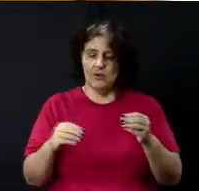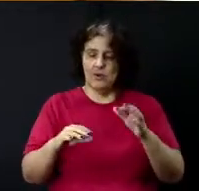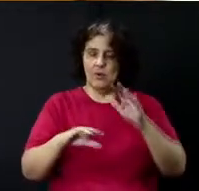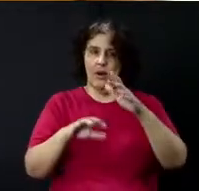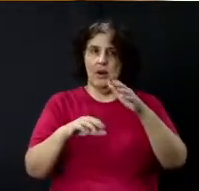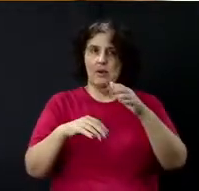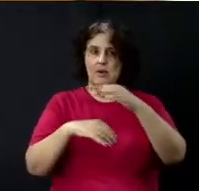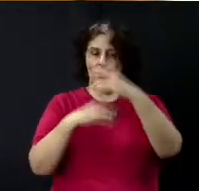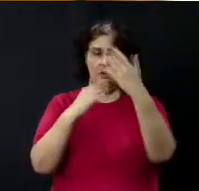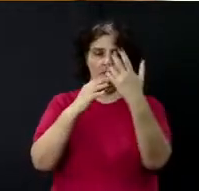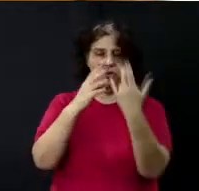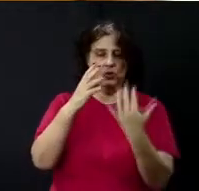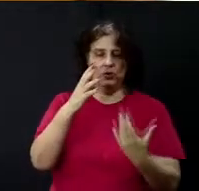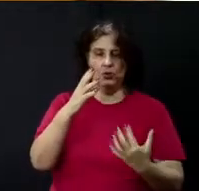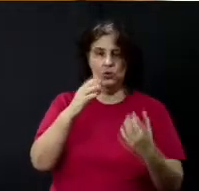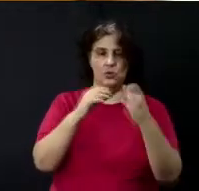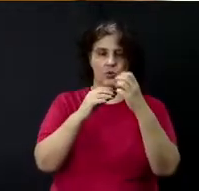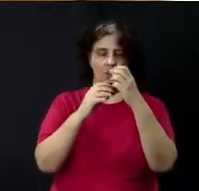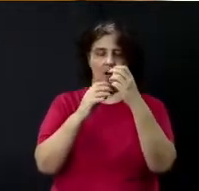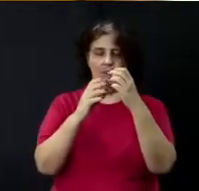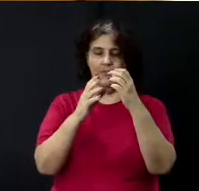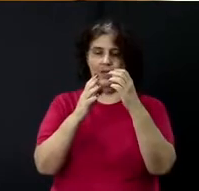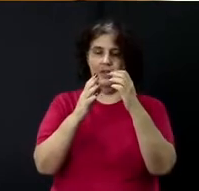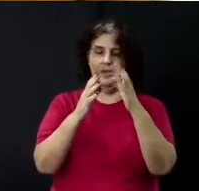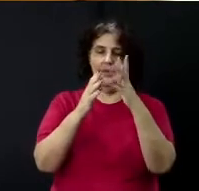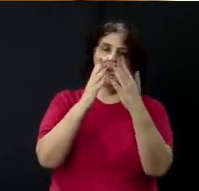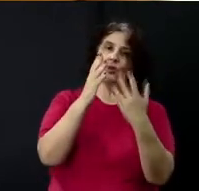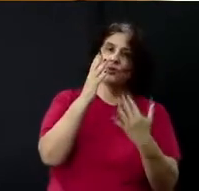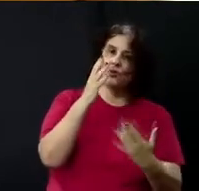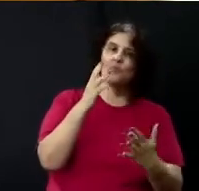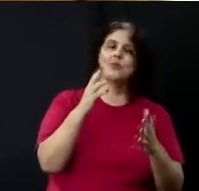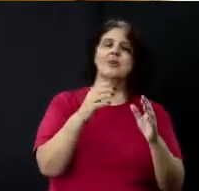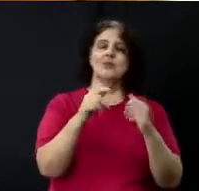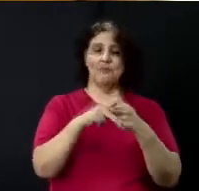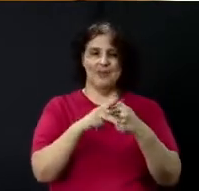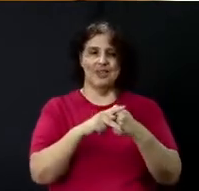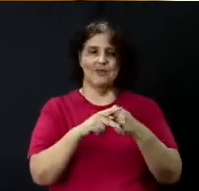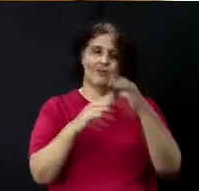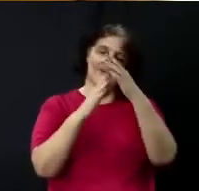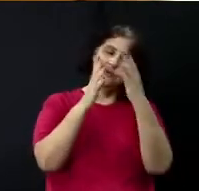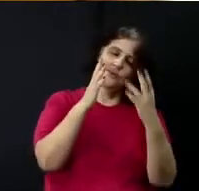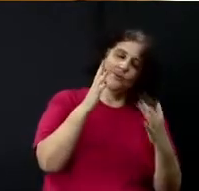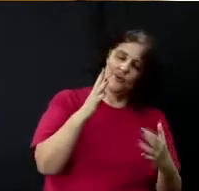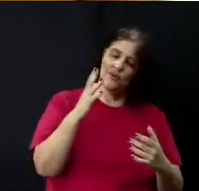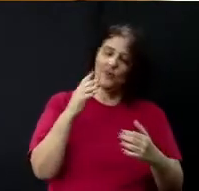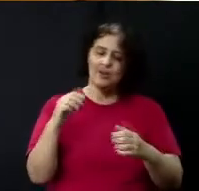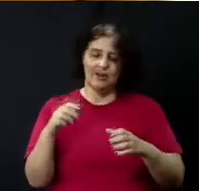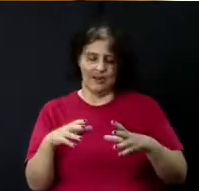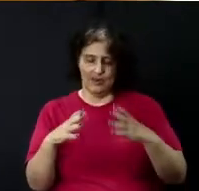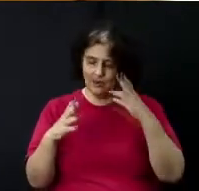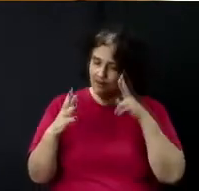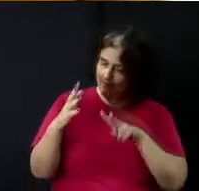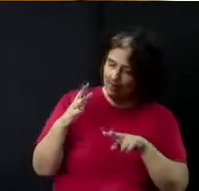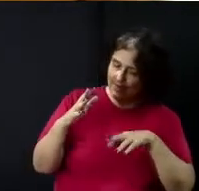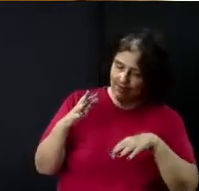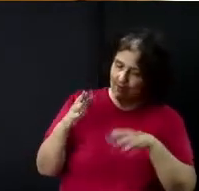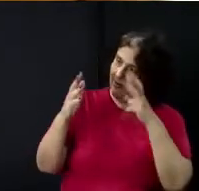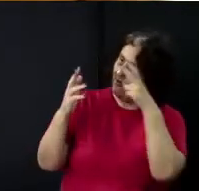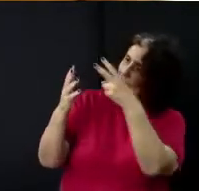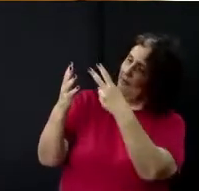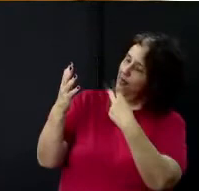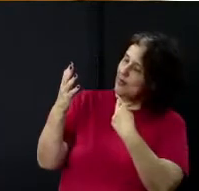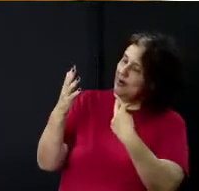em Atos 19 que lenços e aventais de Paulo curaram. Uma maneira